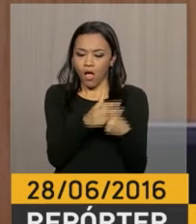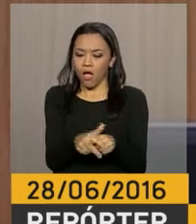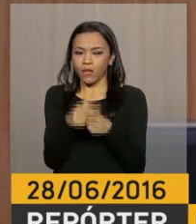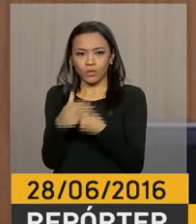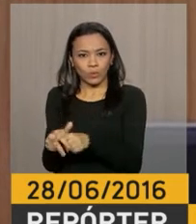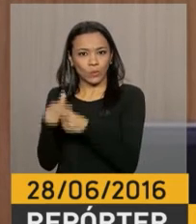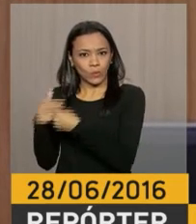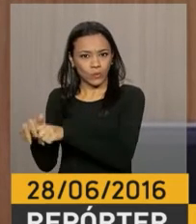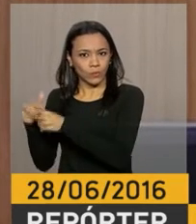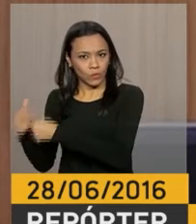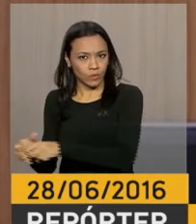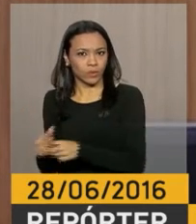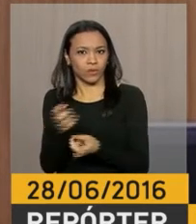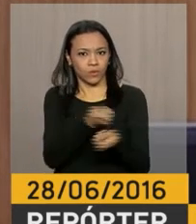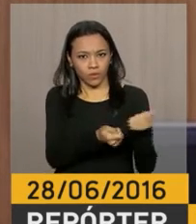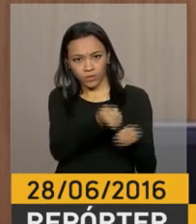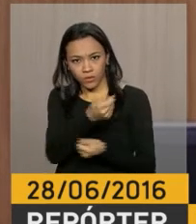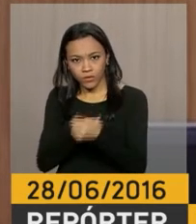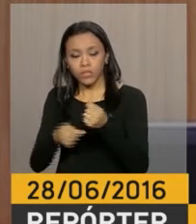muito significativo,